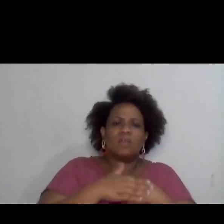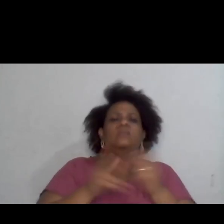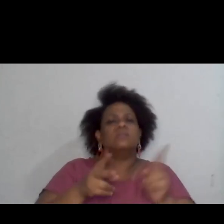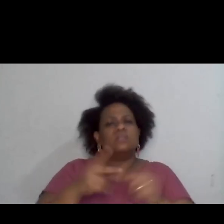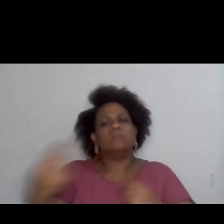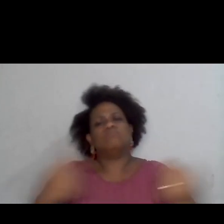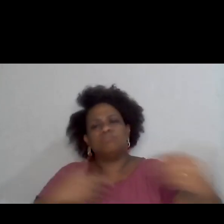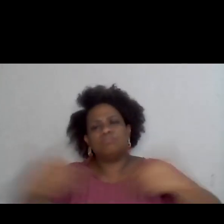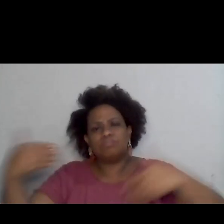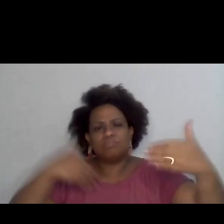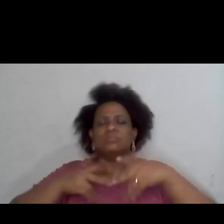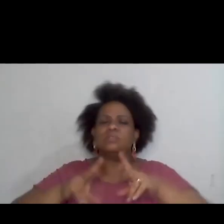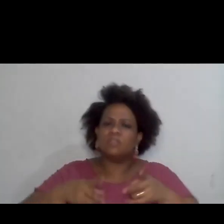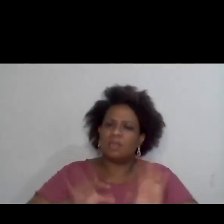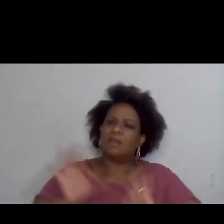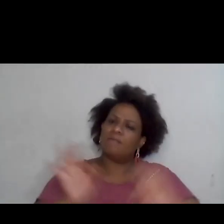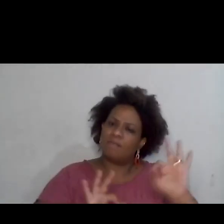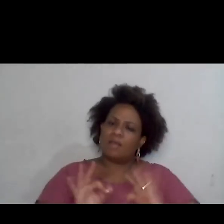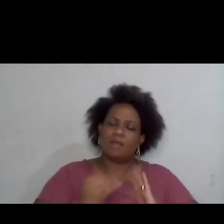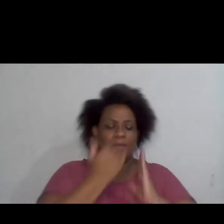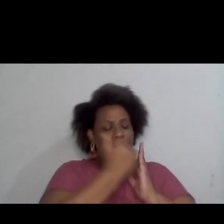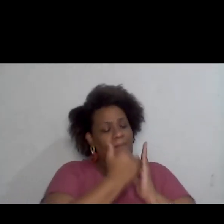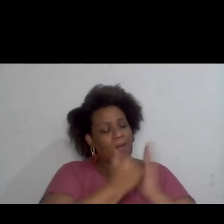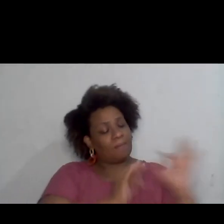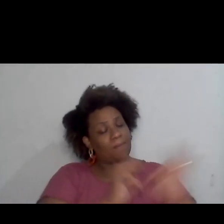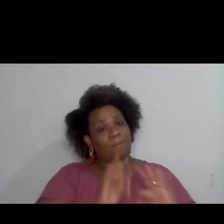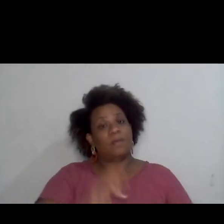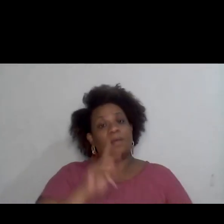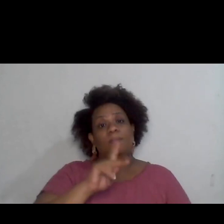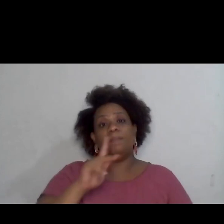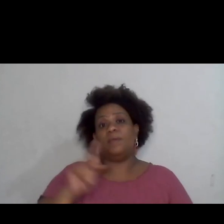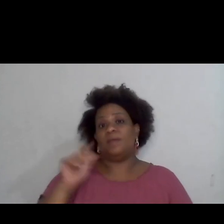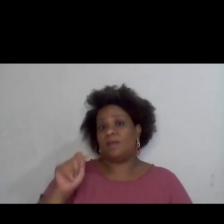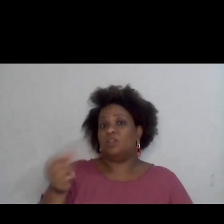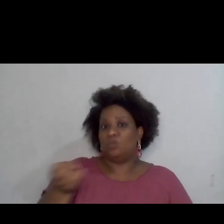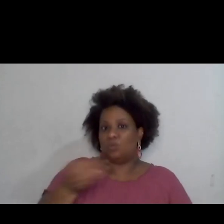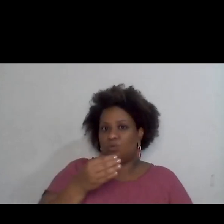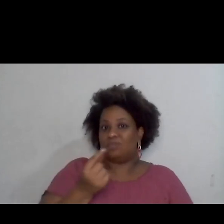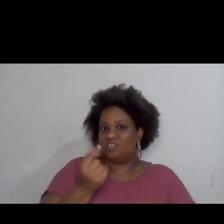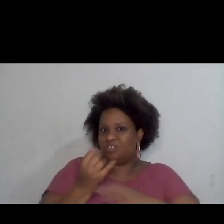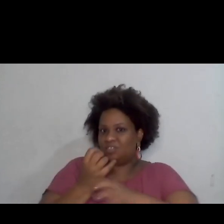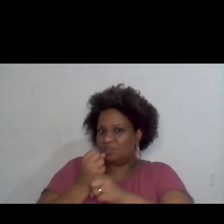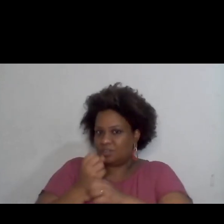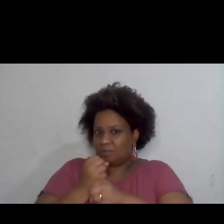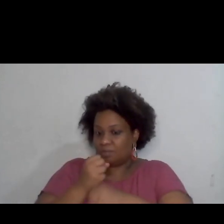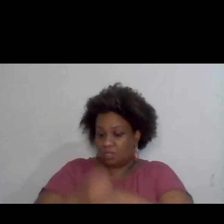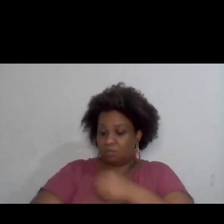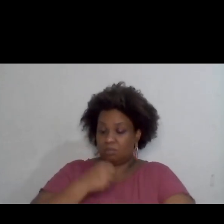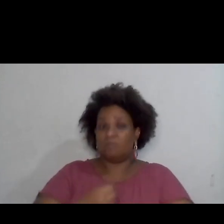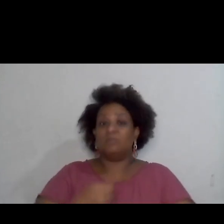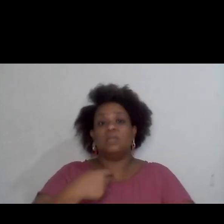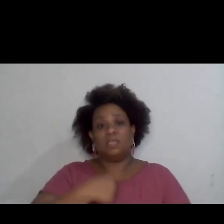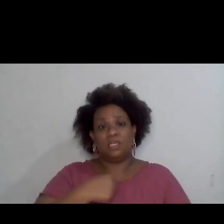todo mundo e vai planejar, em cima do PPA novo, um orçamento para o ano que vem. E eu, enquanto diretora da Funceb, vou